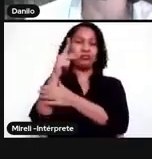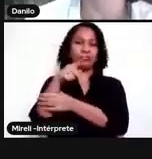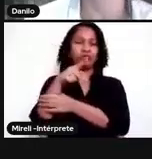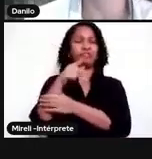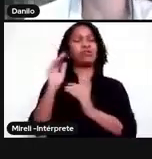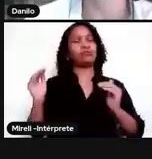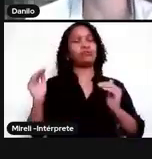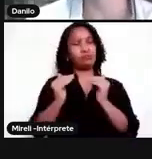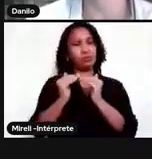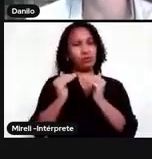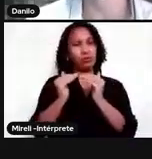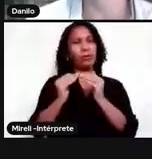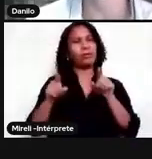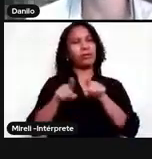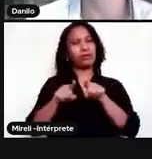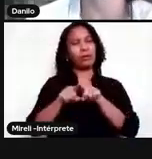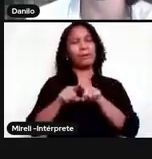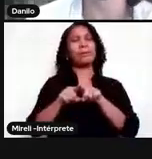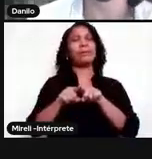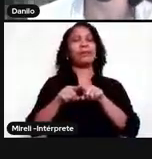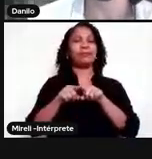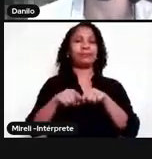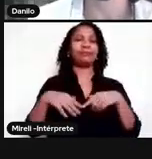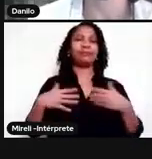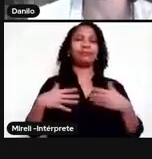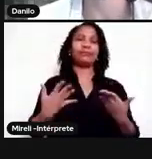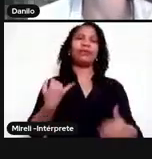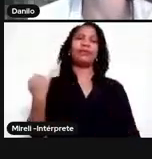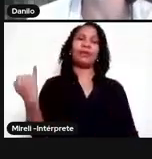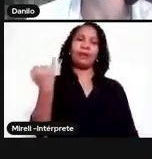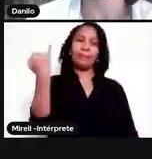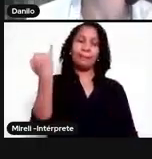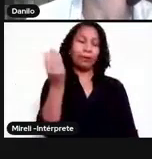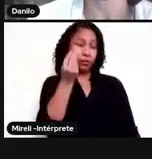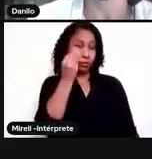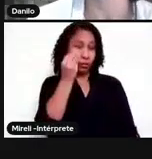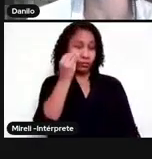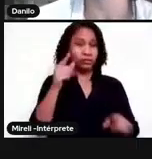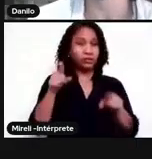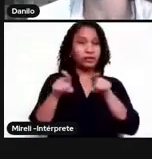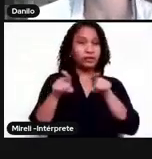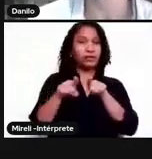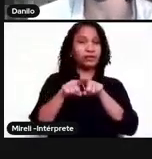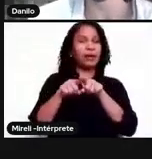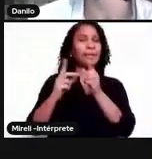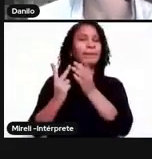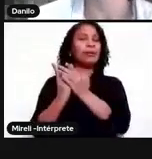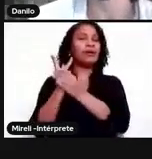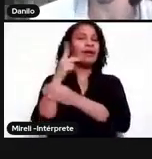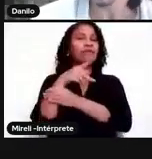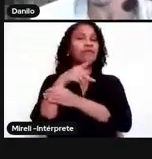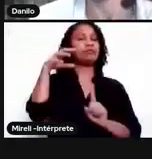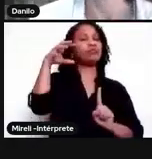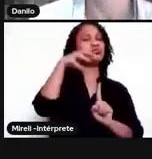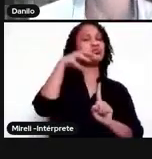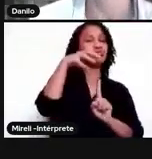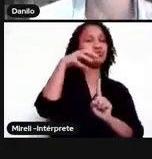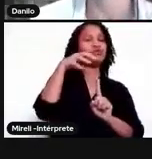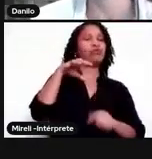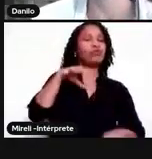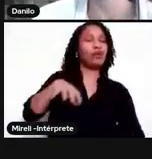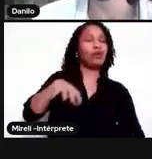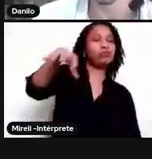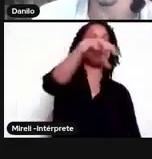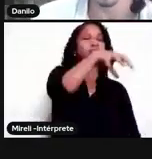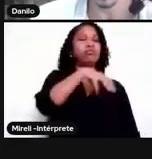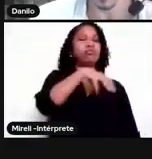Então, a importância de se observar também quanto que a vegetação interfere nessa distribuição. Então, a